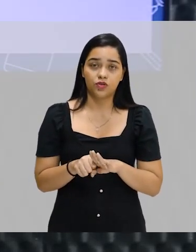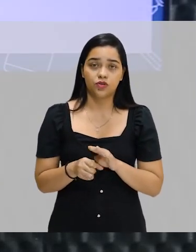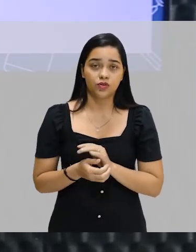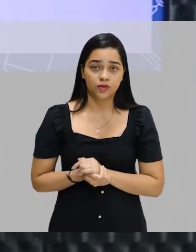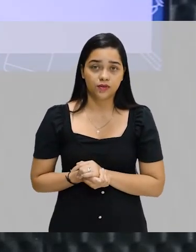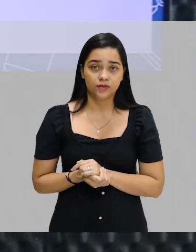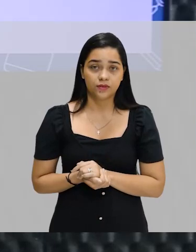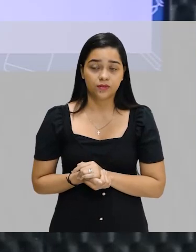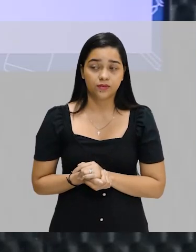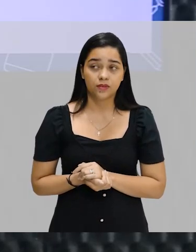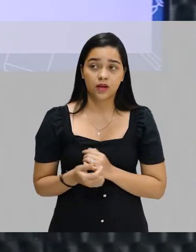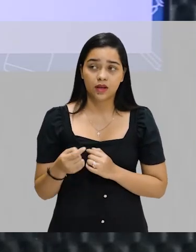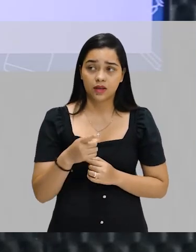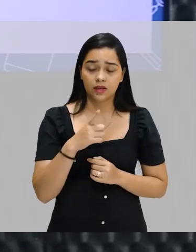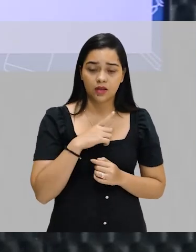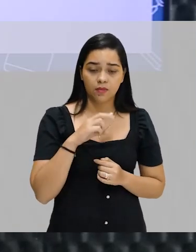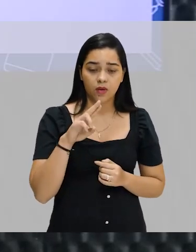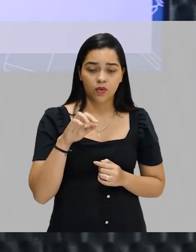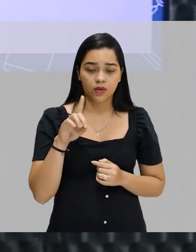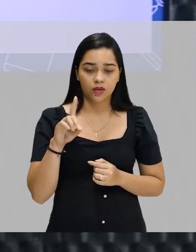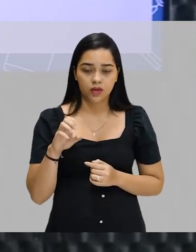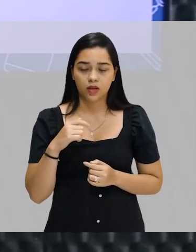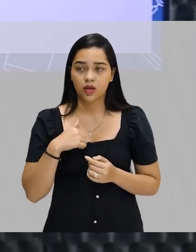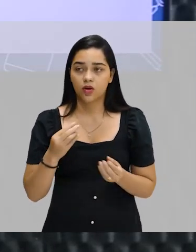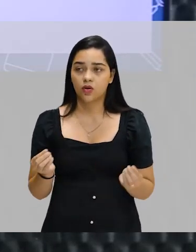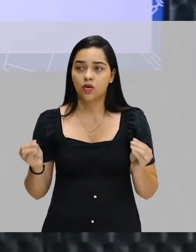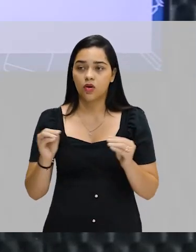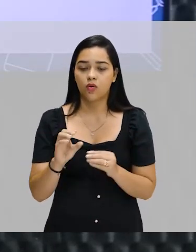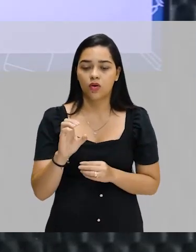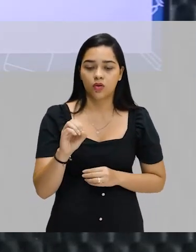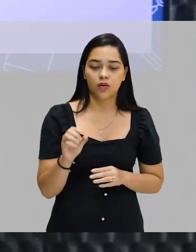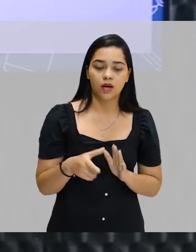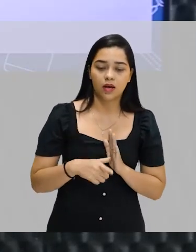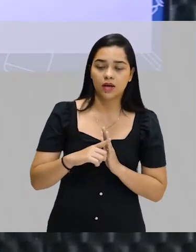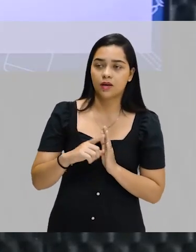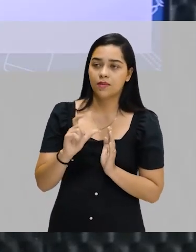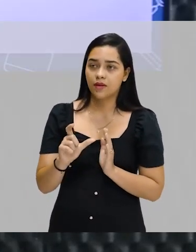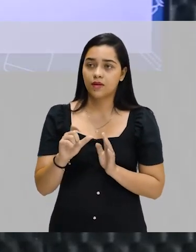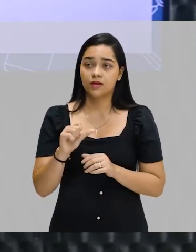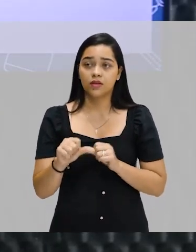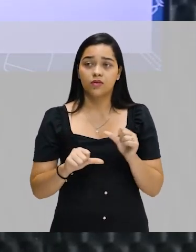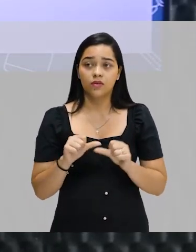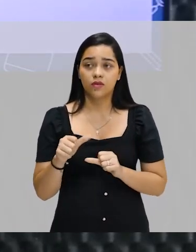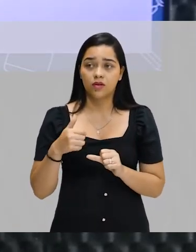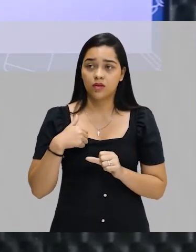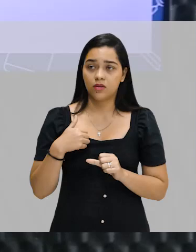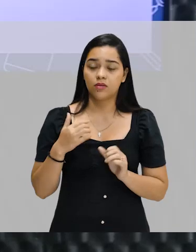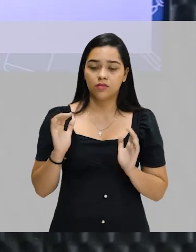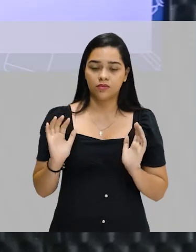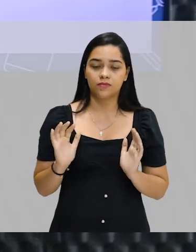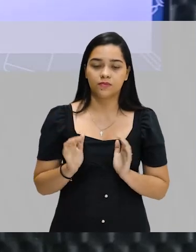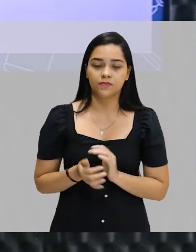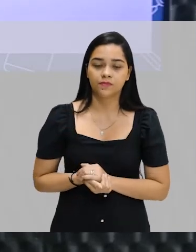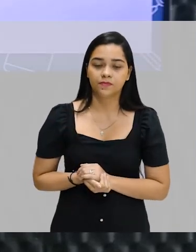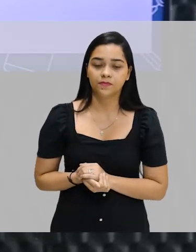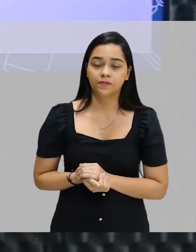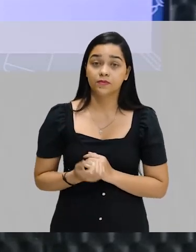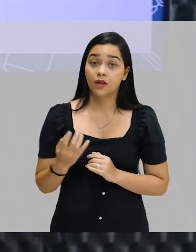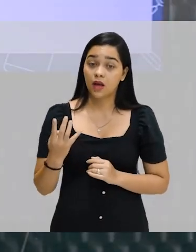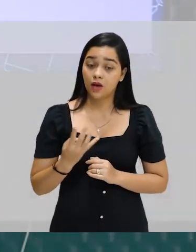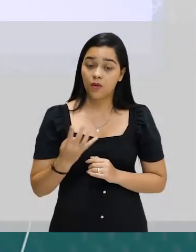bom? Mesmo aqui sendo uma unidade, quando eu coloco um artigo antes da palavra, ela vira substantiva, eu não nem questiono, tá?